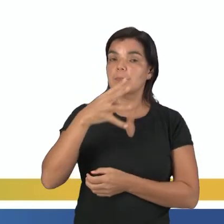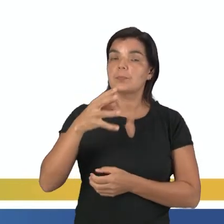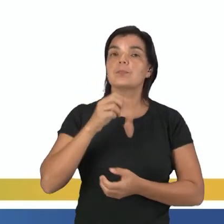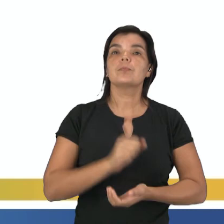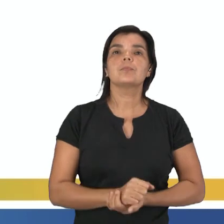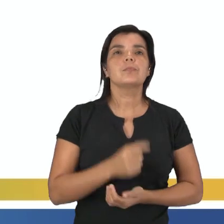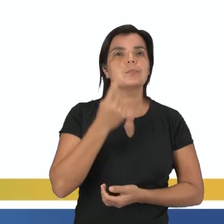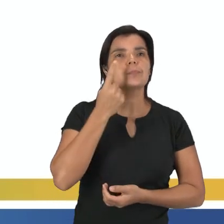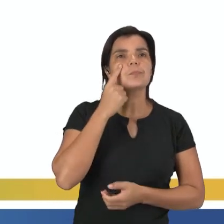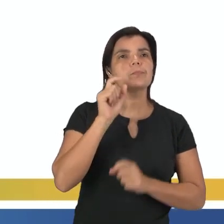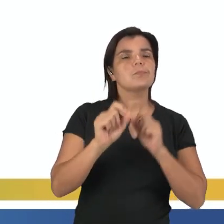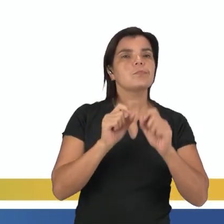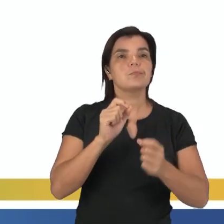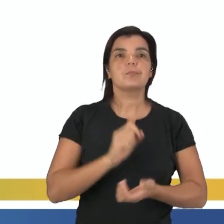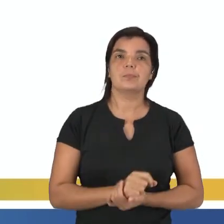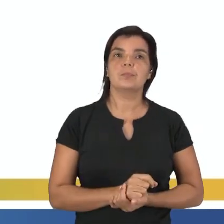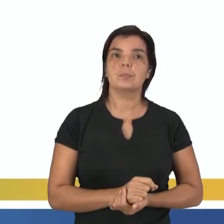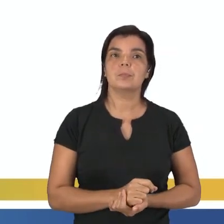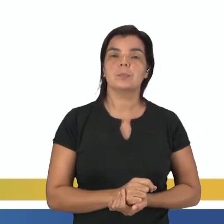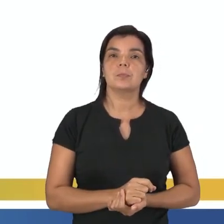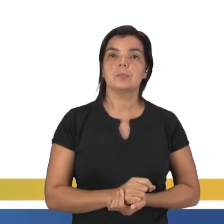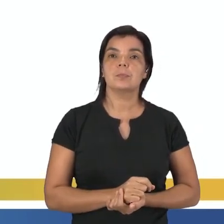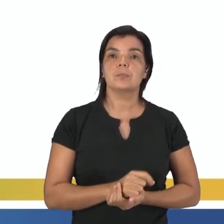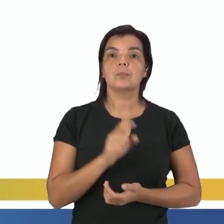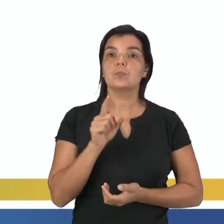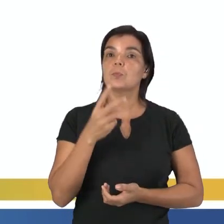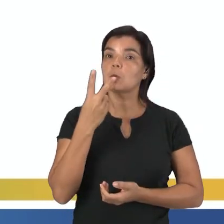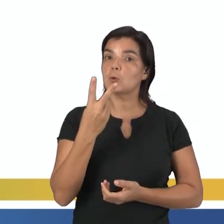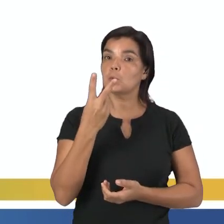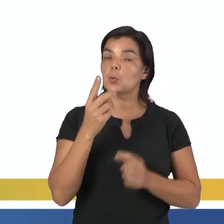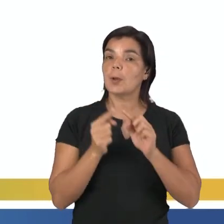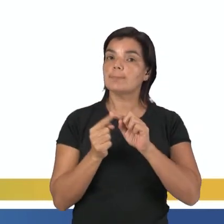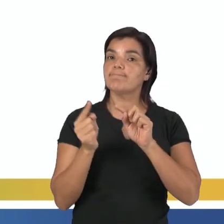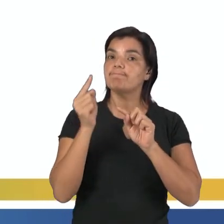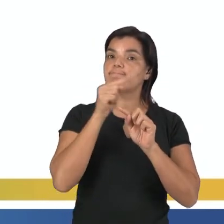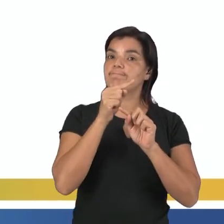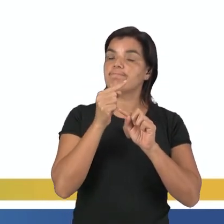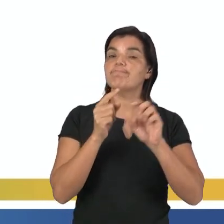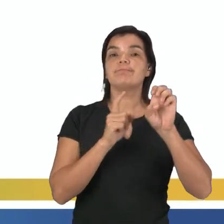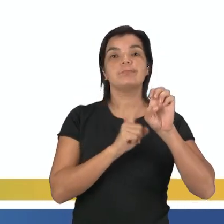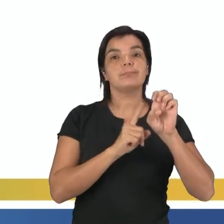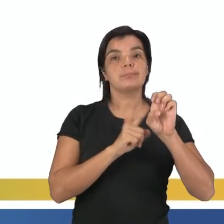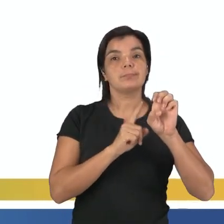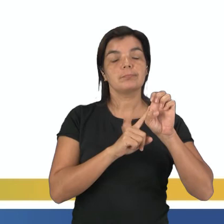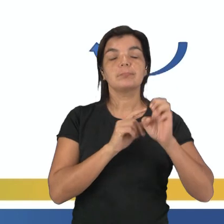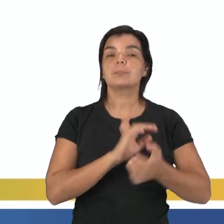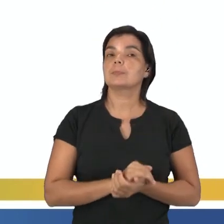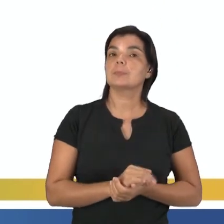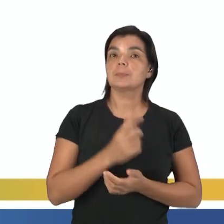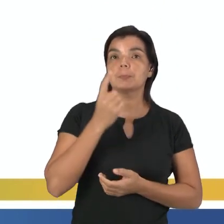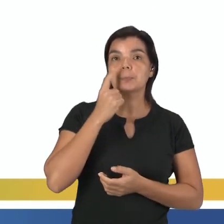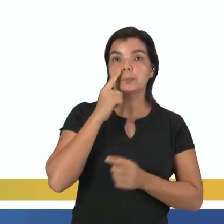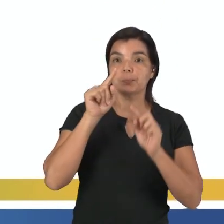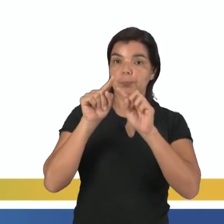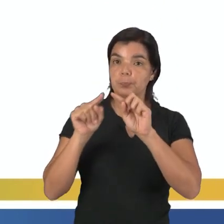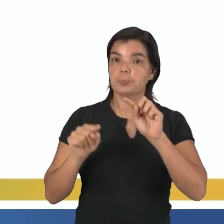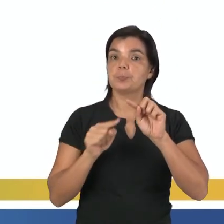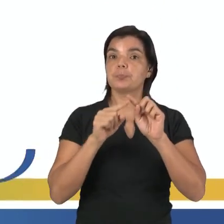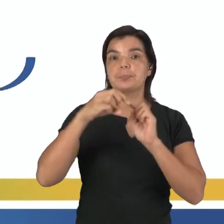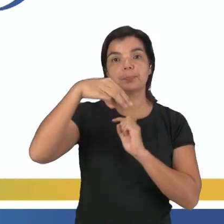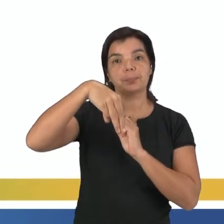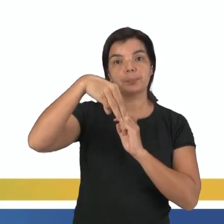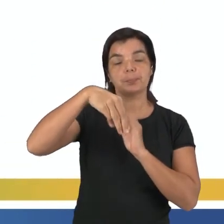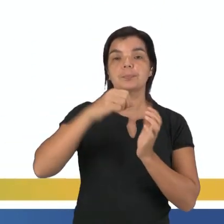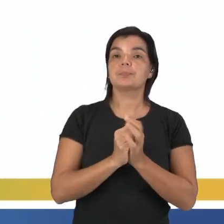né, você vai observar o seguinte, que você vai ter que pular 2 casas para a esquerda. Ou seja, quando você está em segundo, vai pular uma